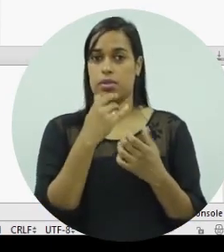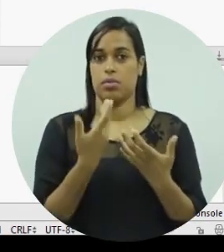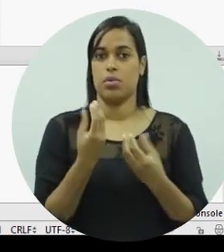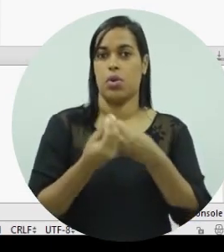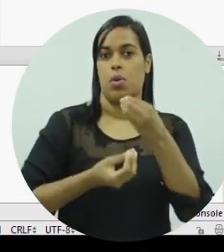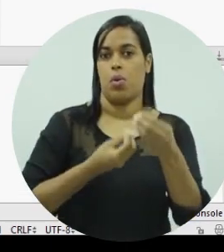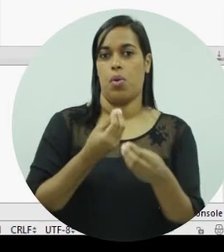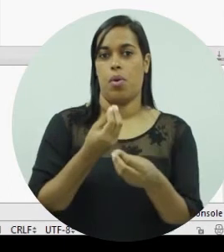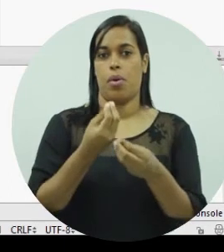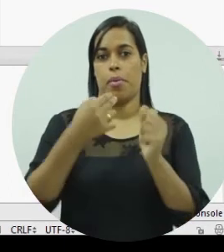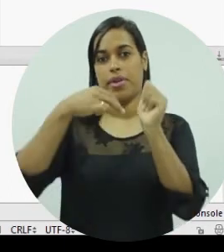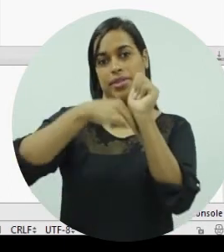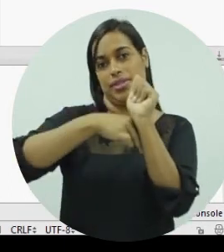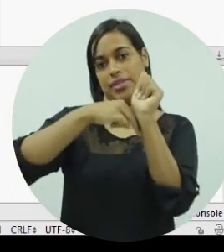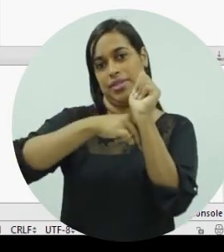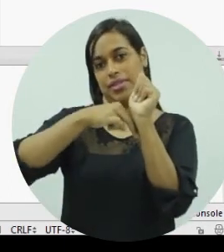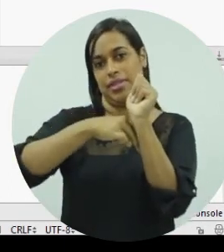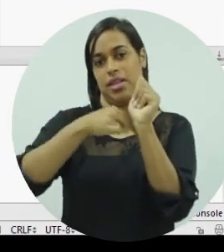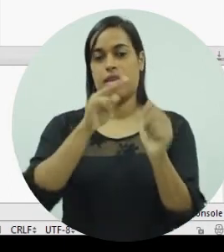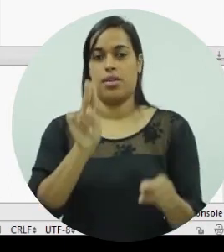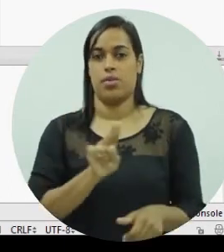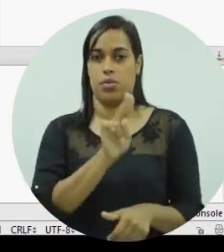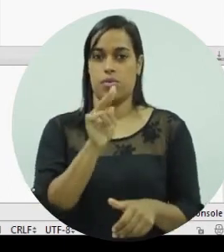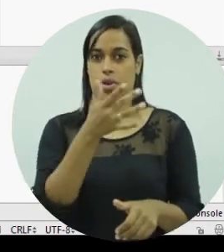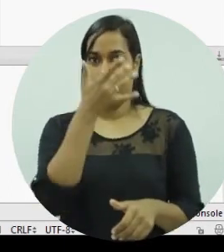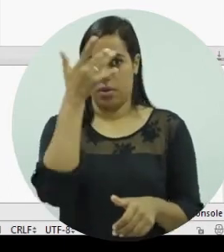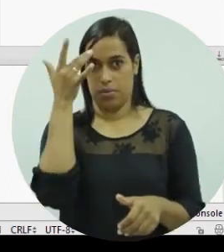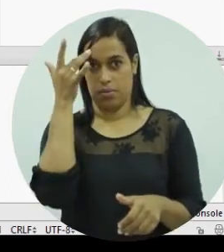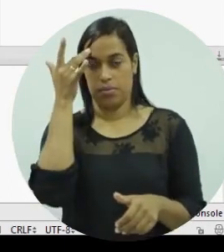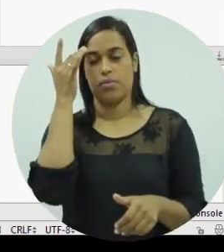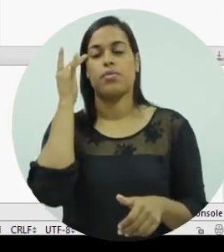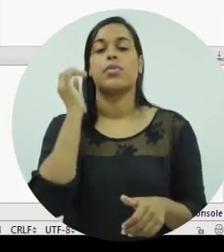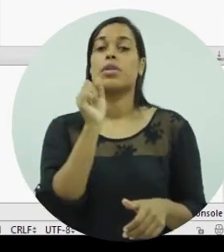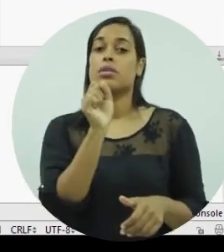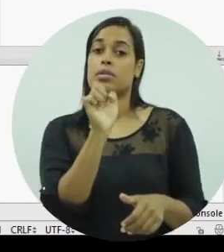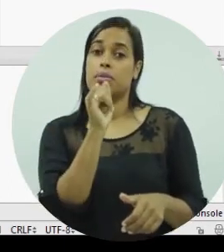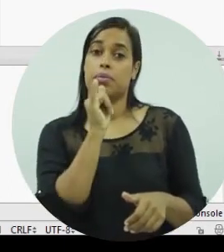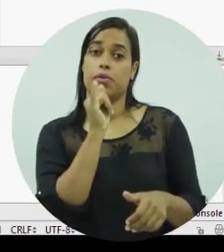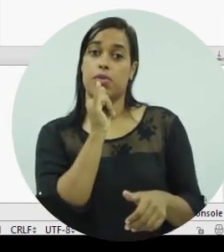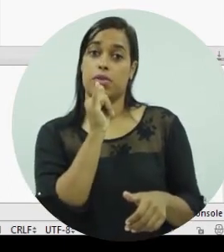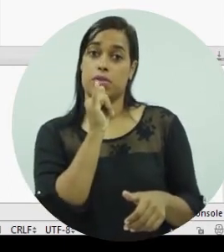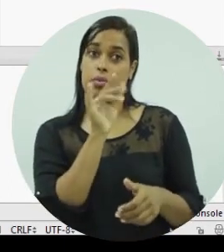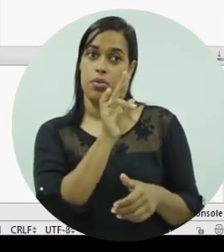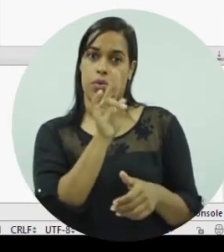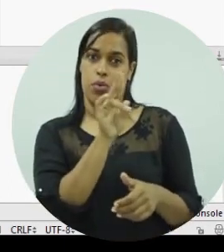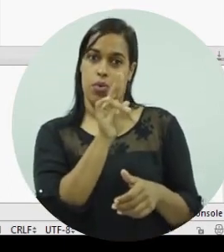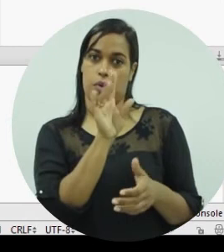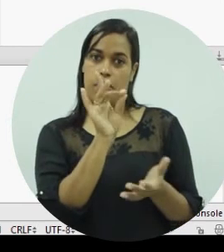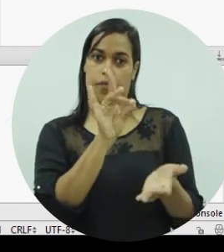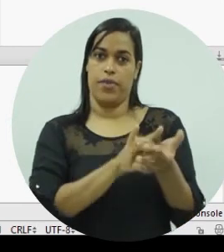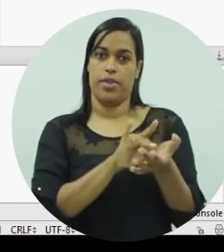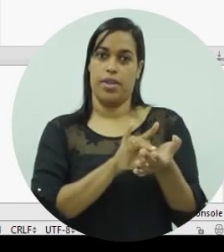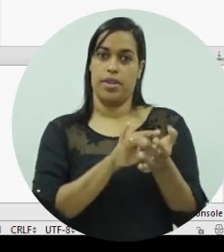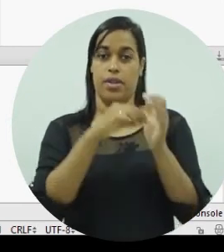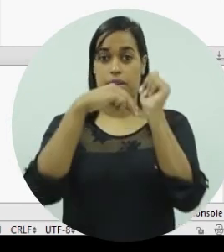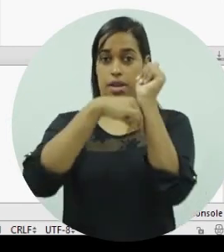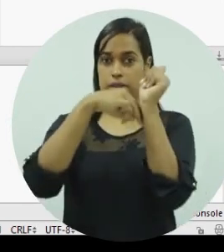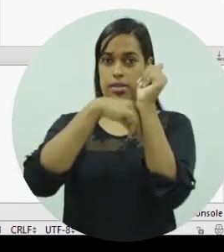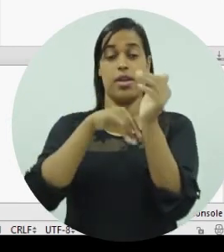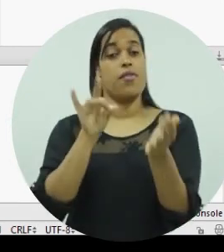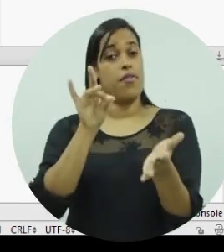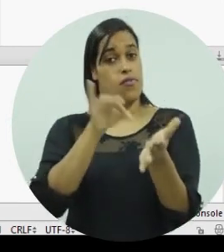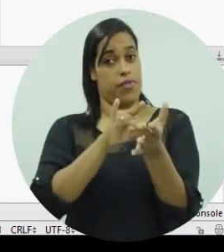saber, por exemplo, o login e a senha de um usuário. Se o login for verdadeiro, se